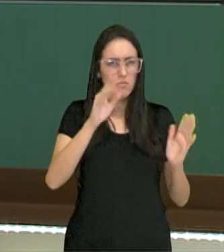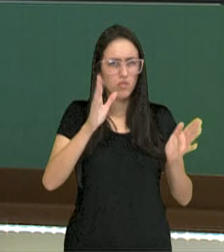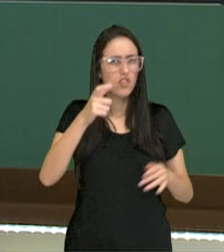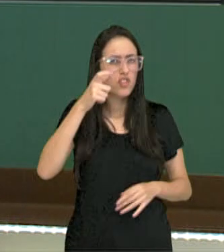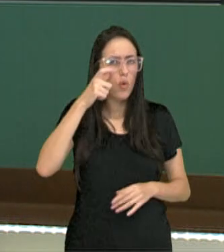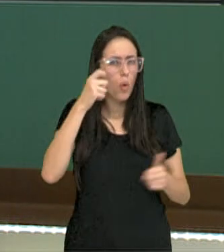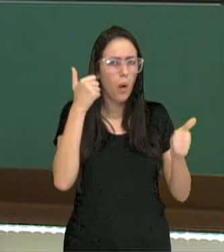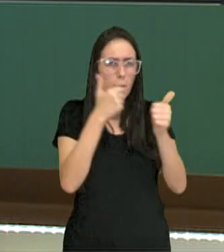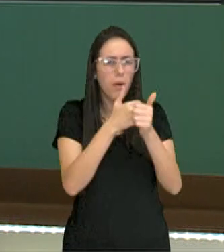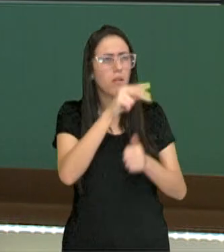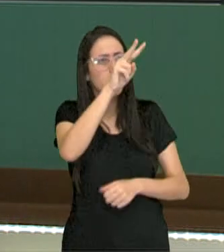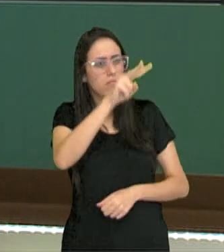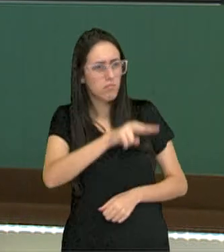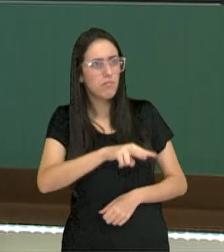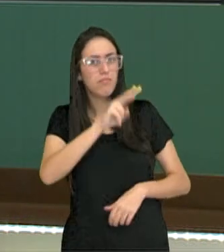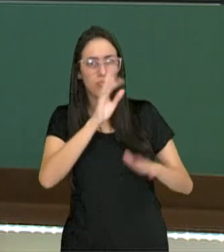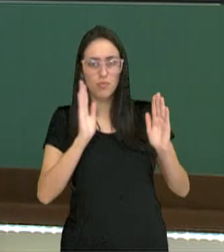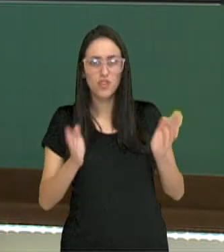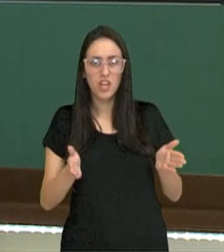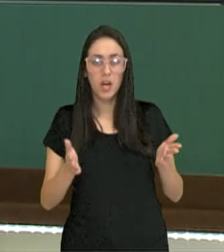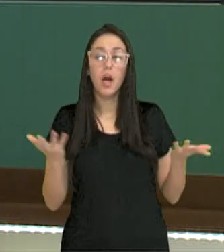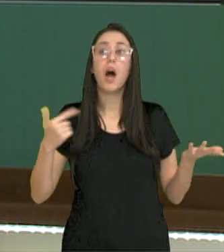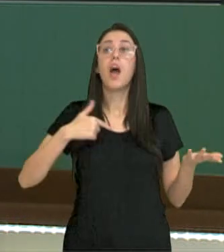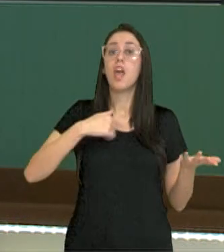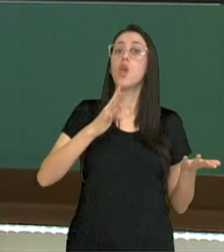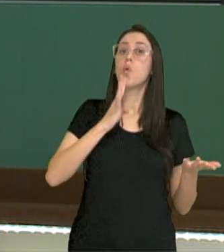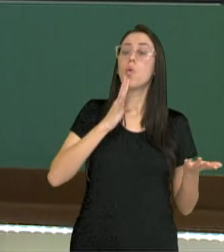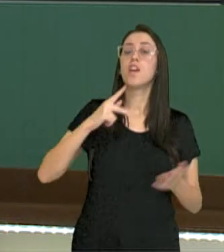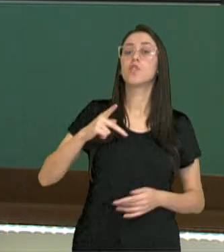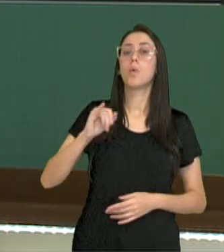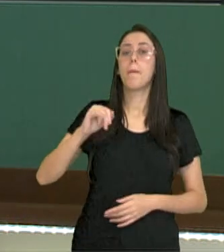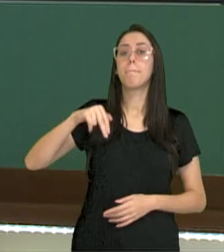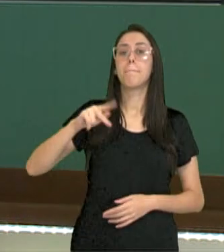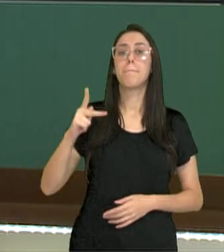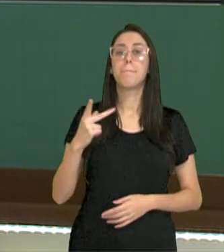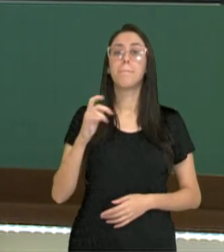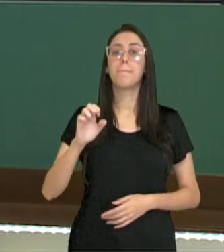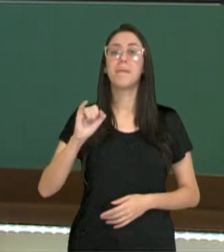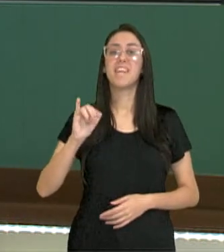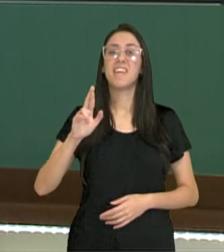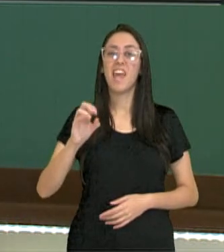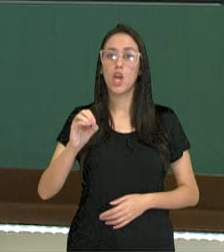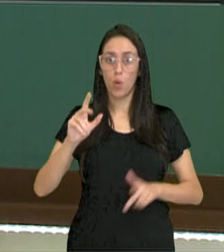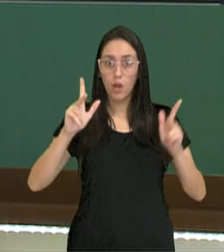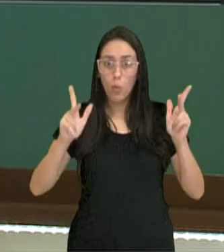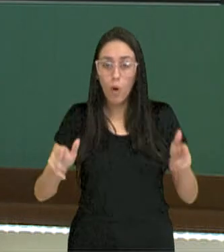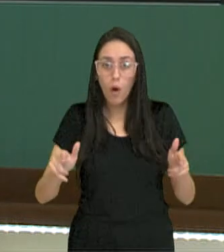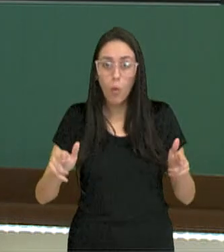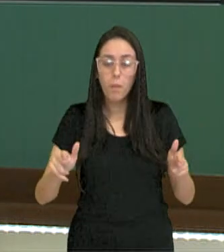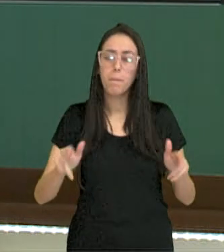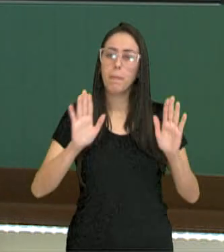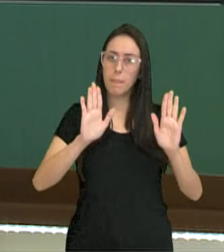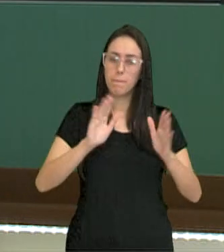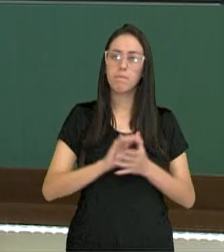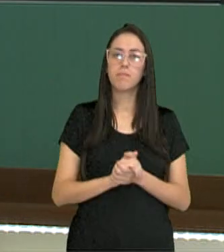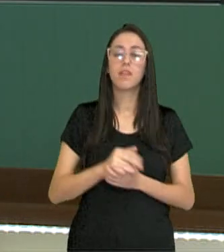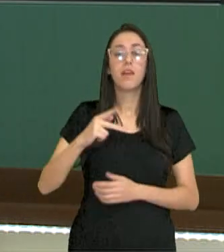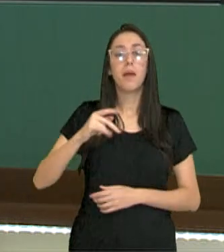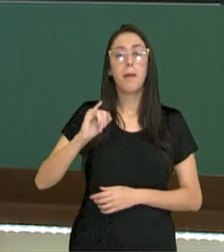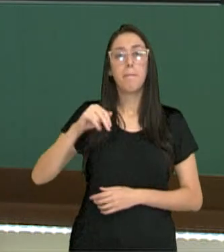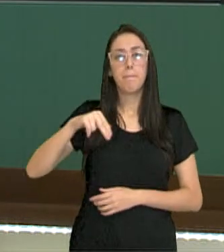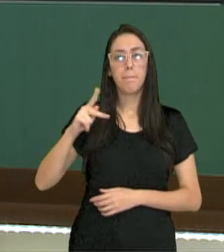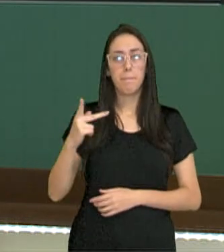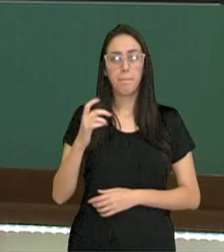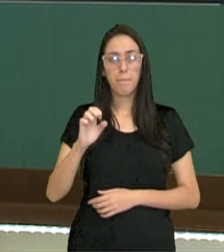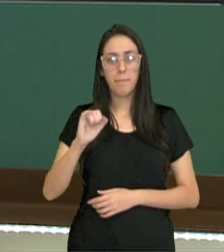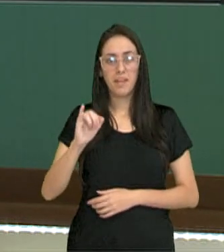fala assim, Fabiano, eu conheço o pinheiro. É a mesma coisa? O pinheiro do Paraná é a araucária.